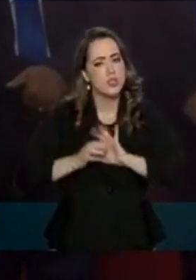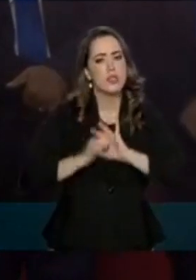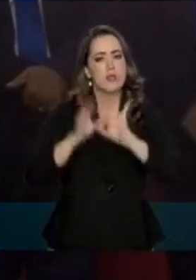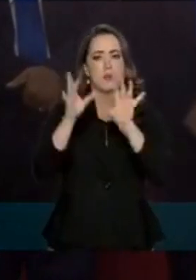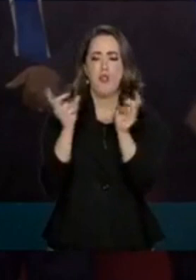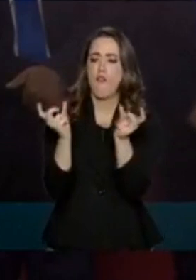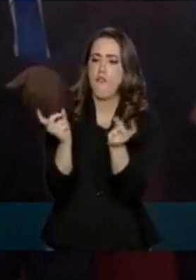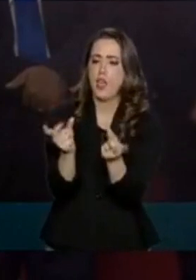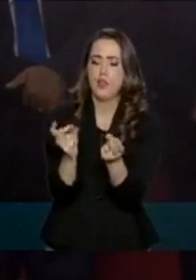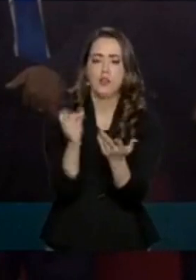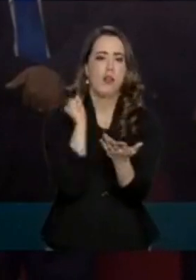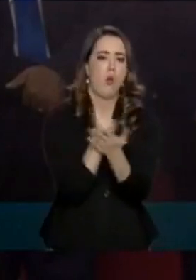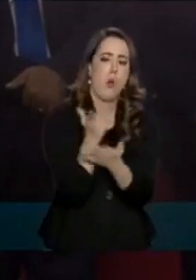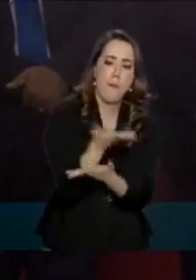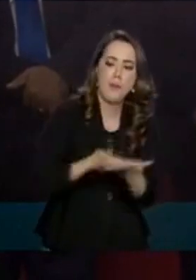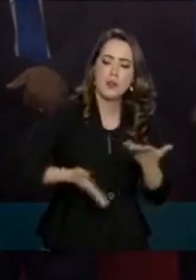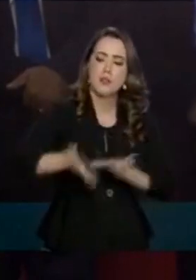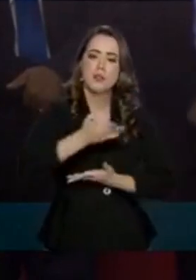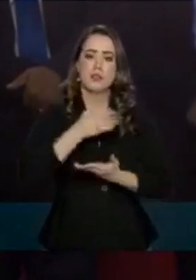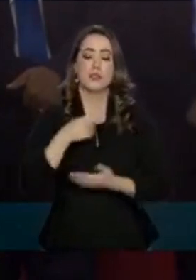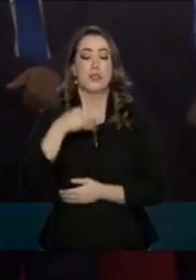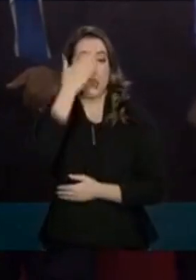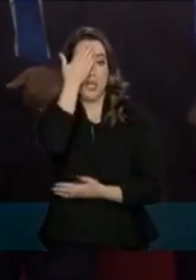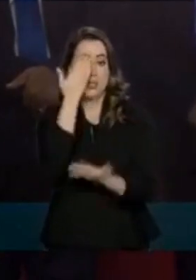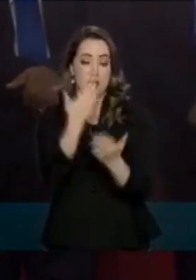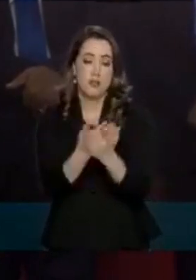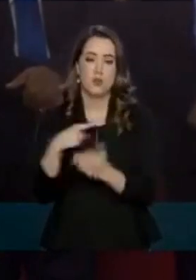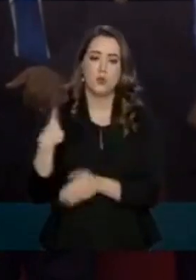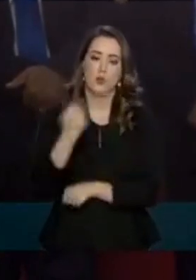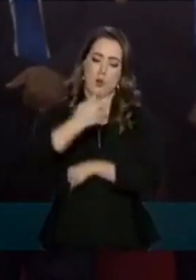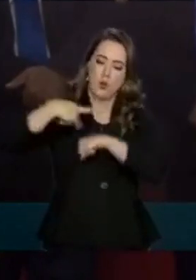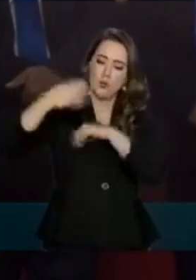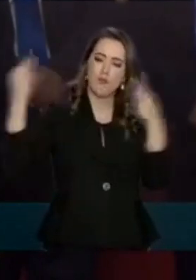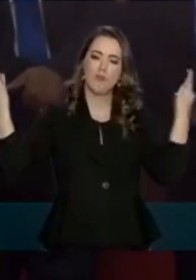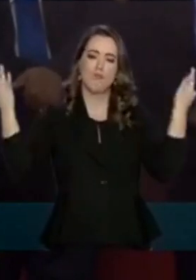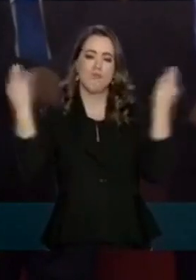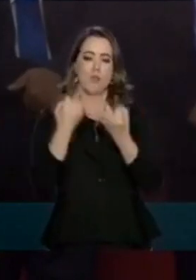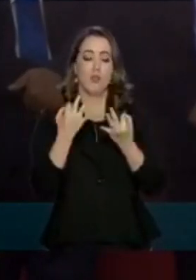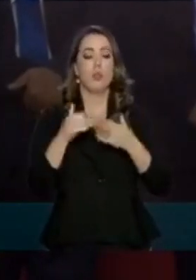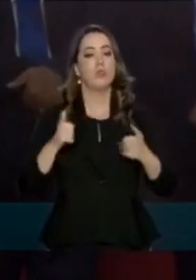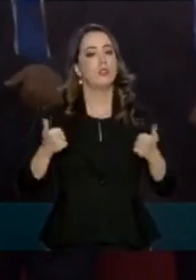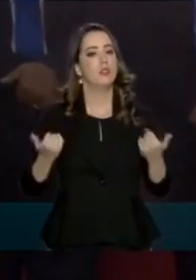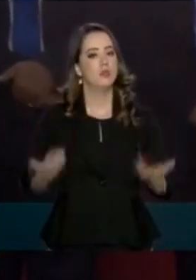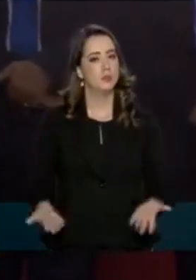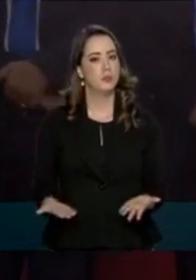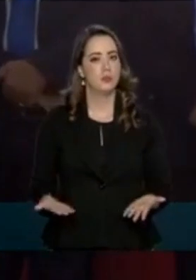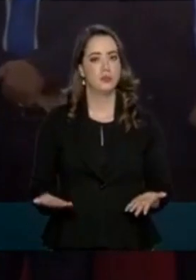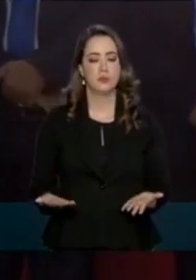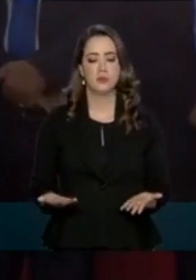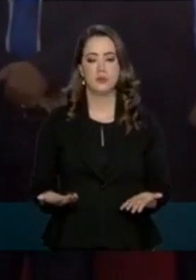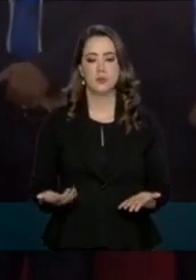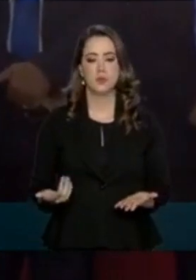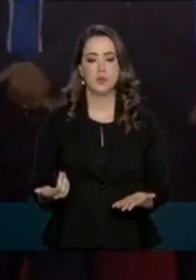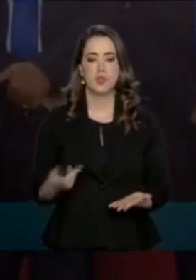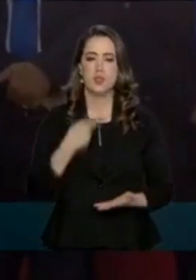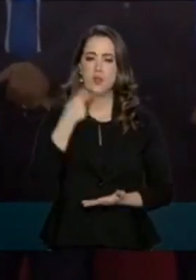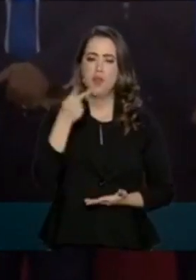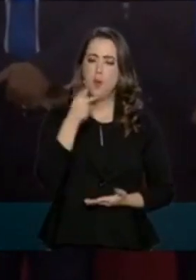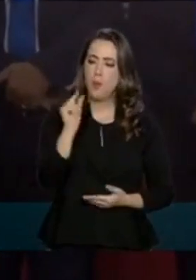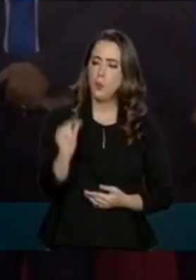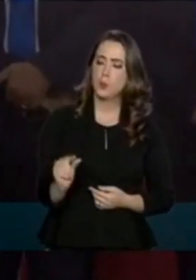mercado, acredita nessa nação maravilhosa. E para não falar